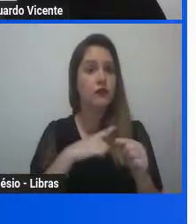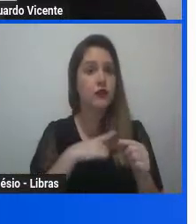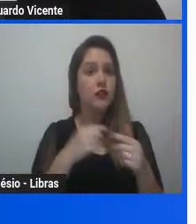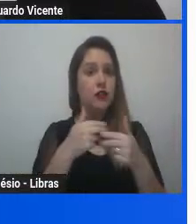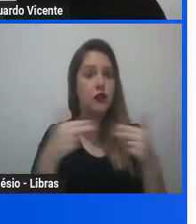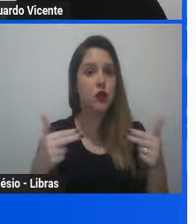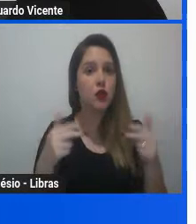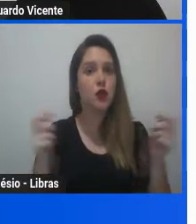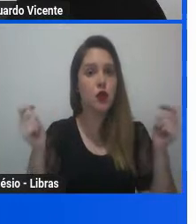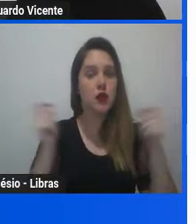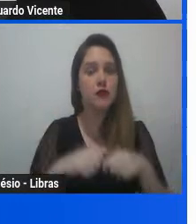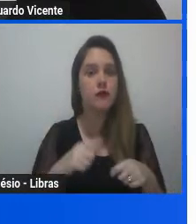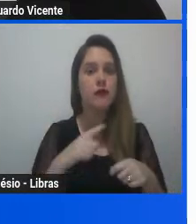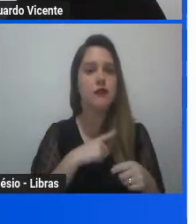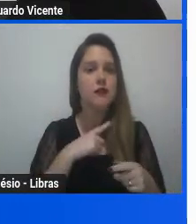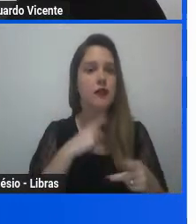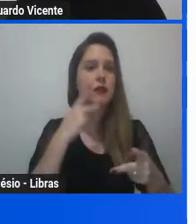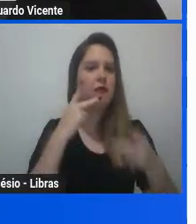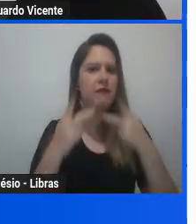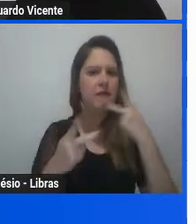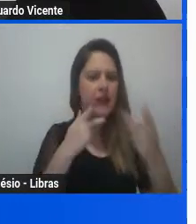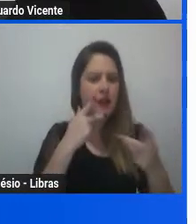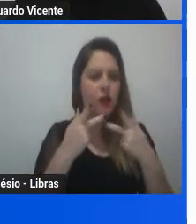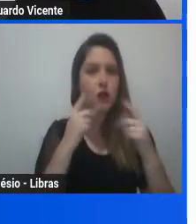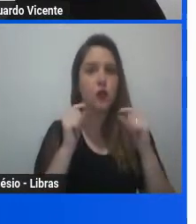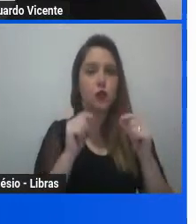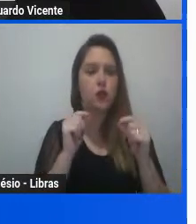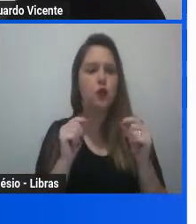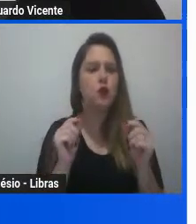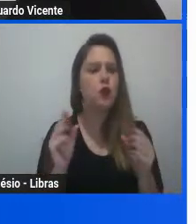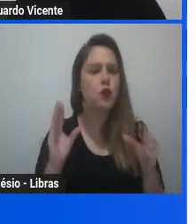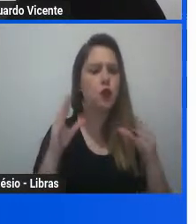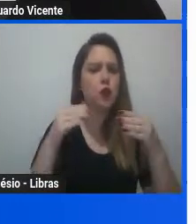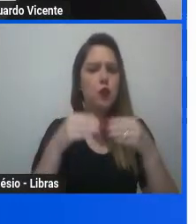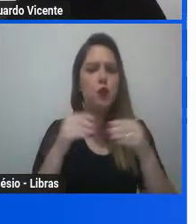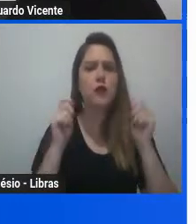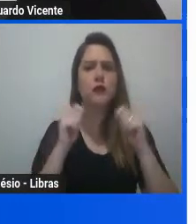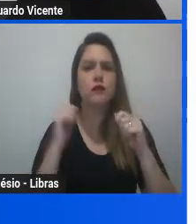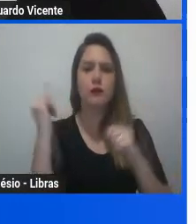compreensão. E sempre falar com os pais o que aconteceu. É importantíssimo.